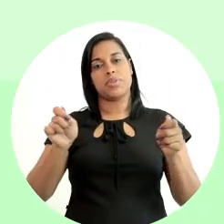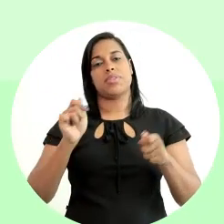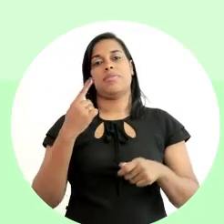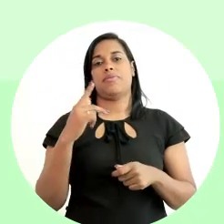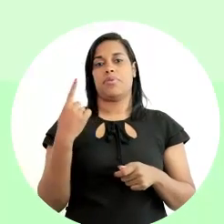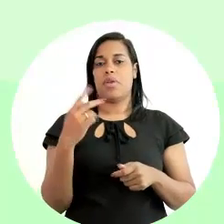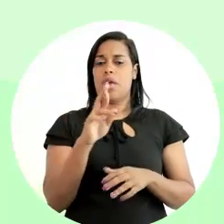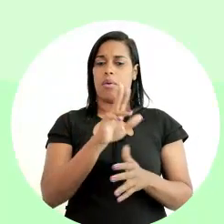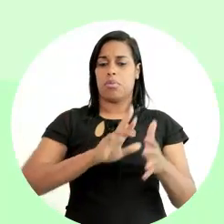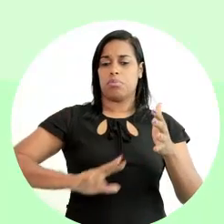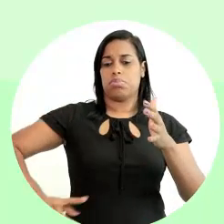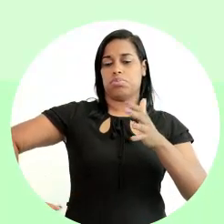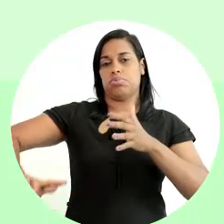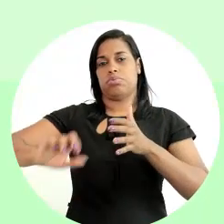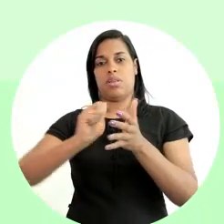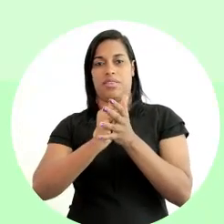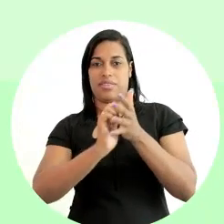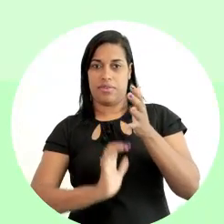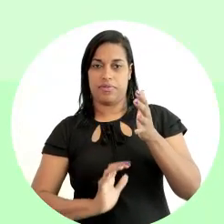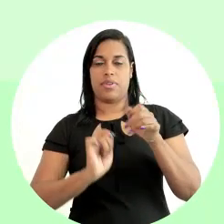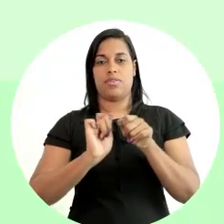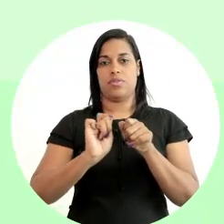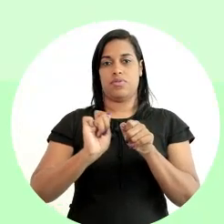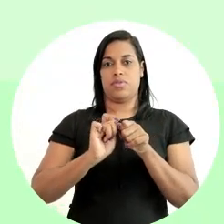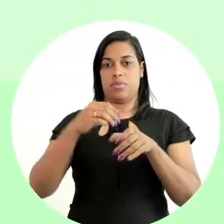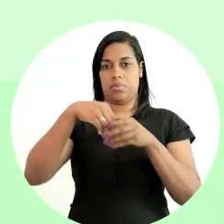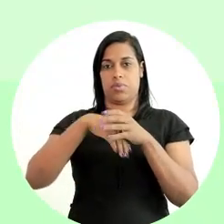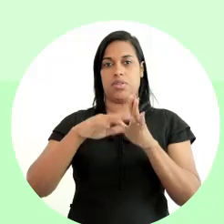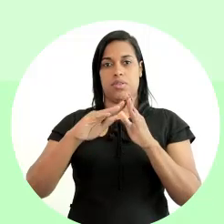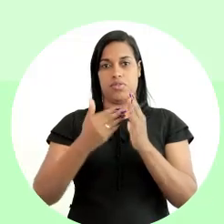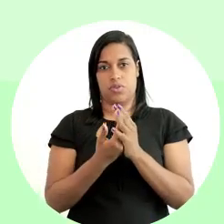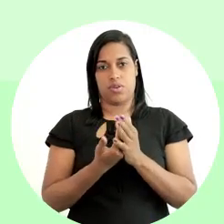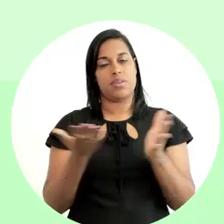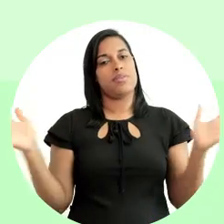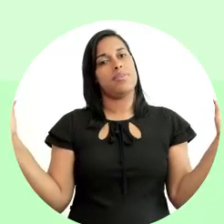possível as diversas atividades que nós executamos dentro da